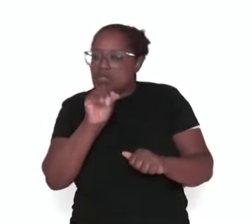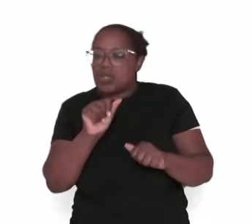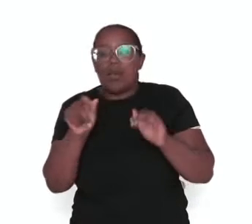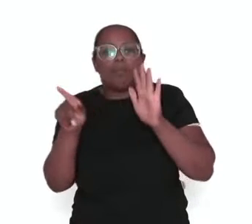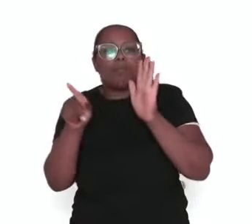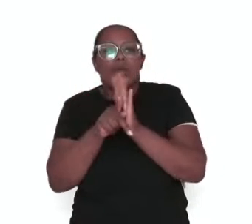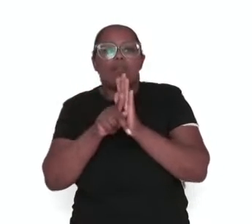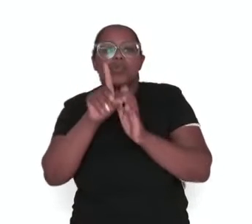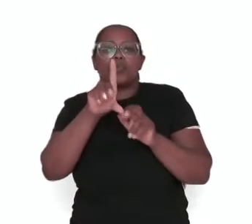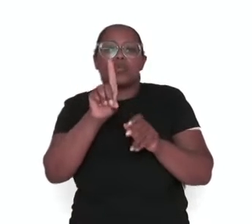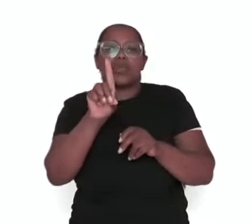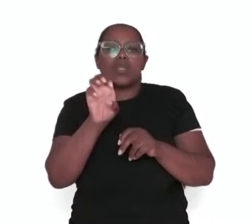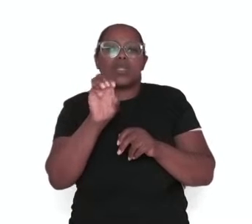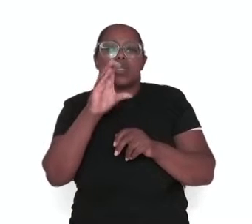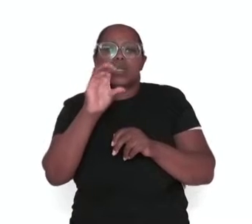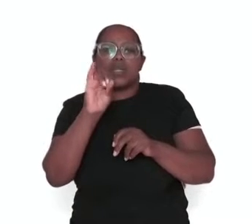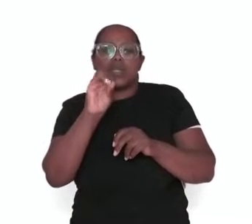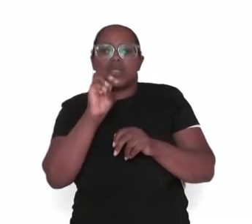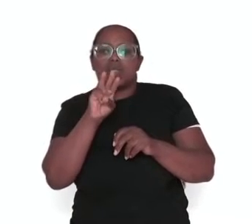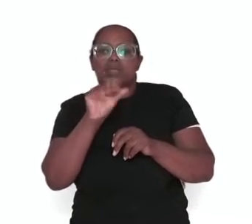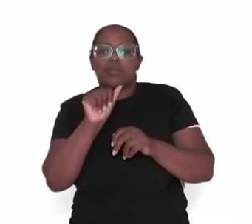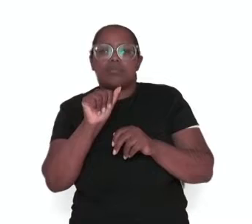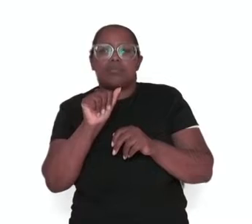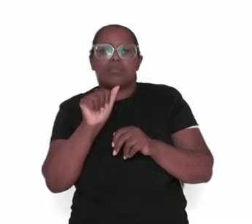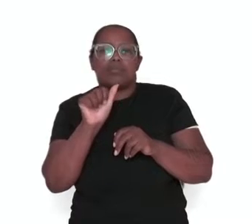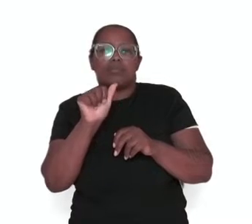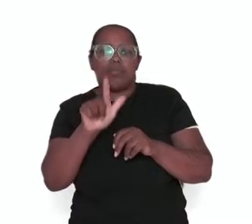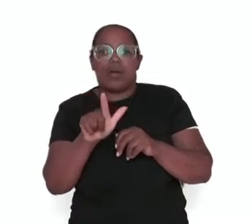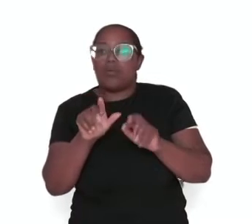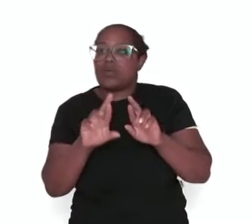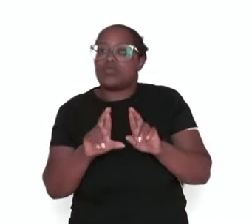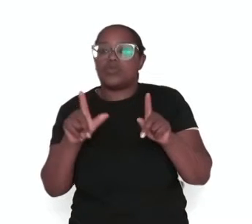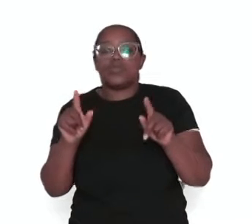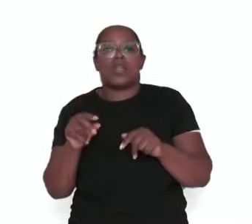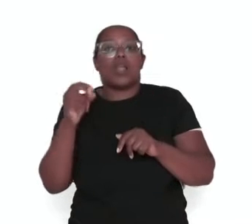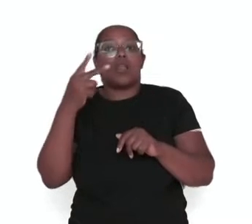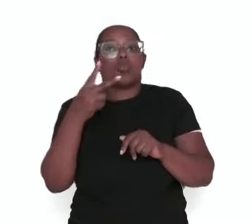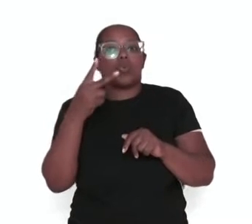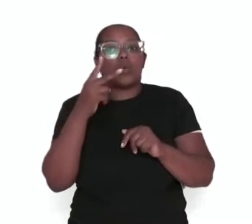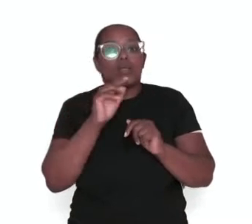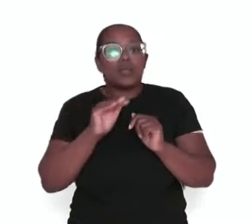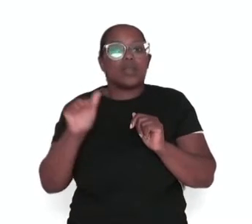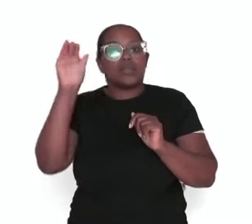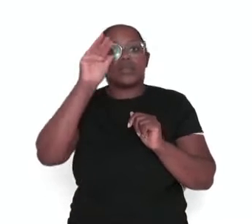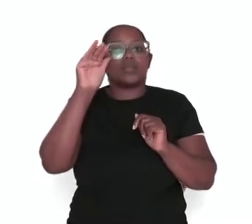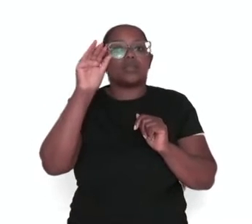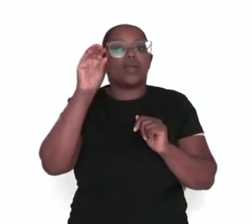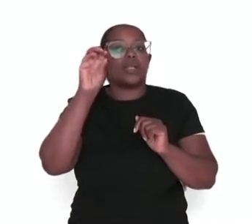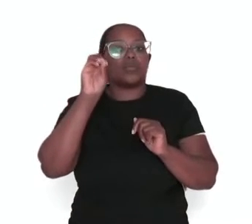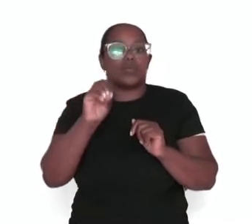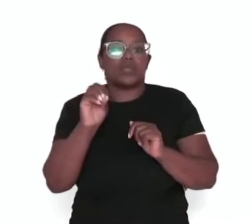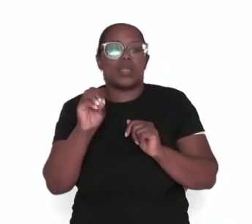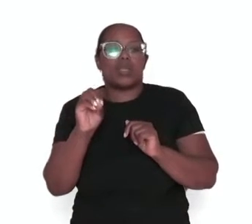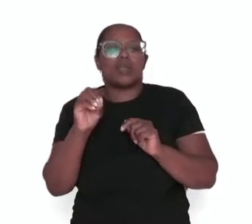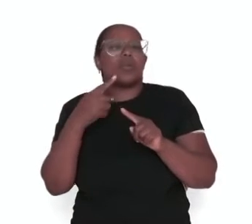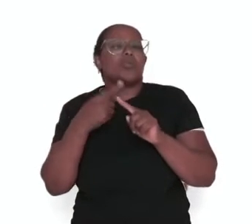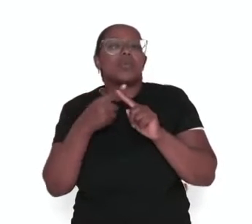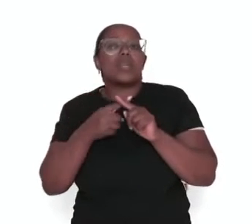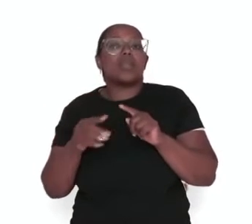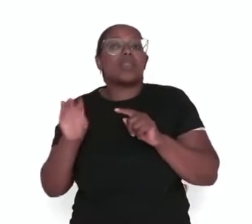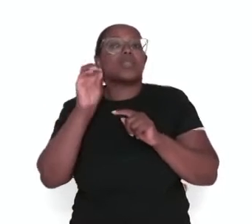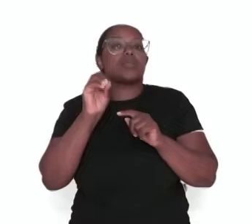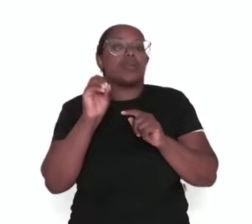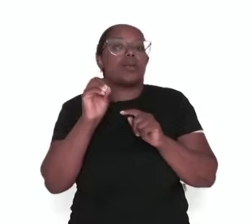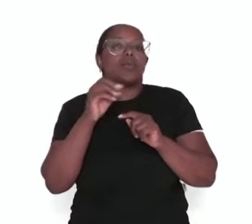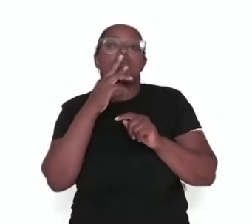base 10. Então essa é a diferença. Aqui nós temos 2 elevado na 0, 0. Por que que dá 0 aqui,